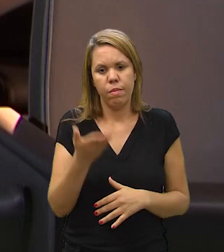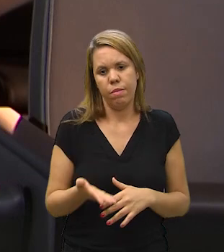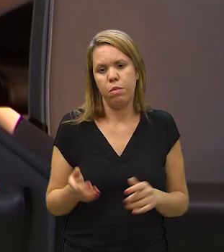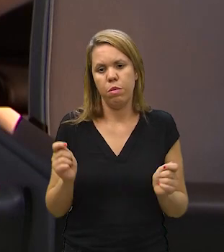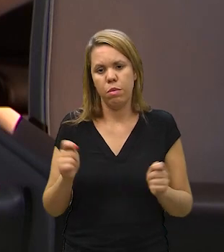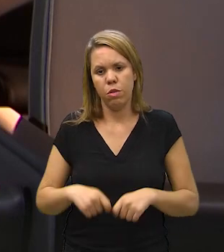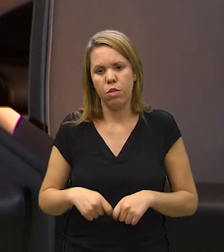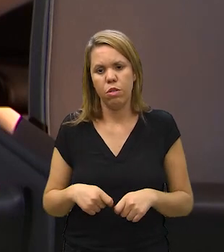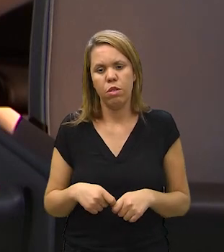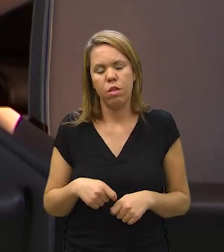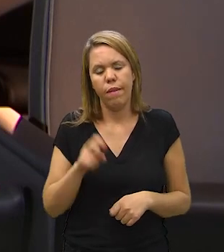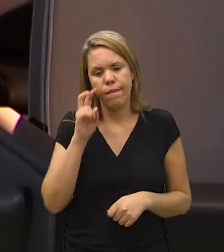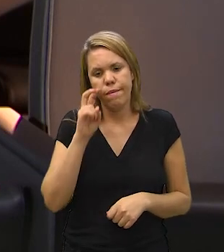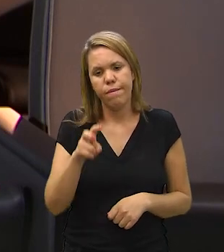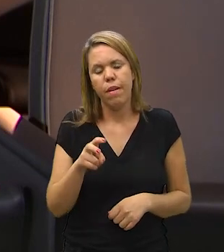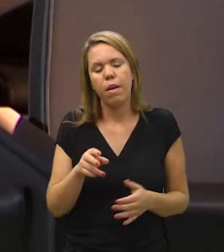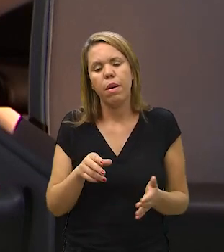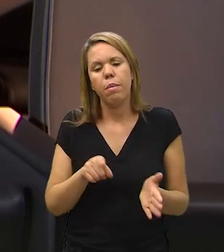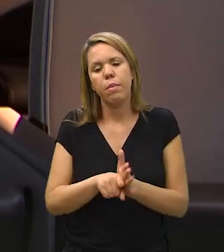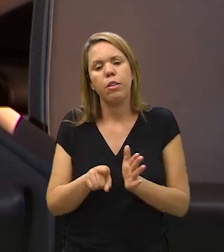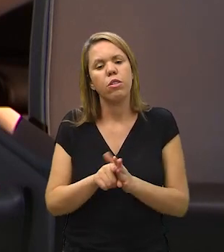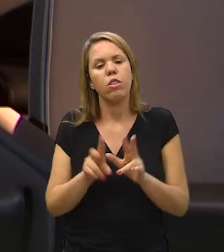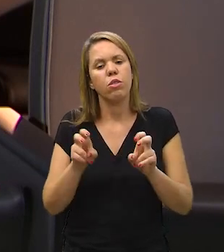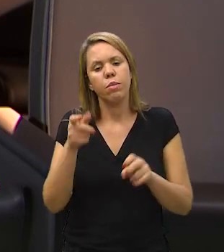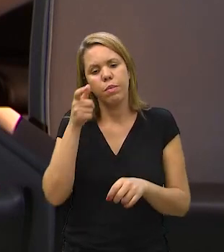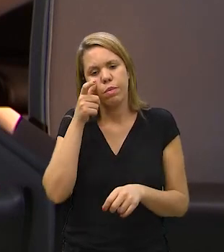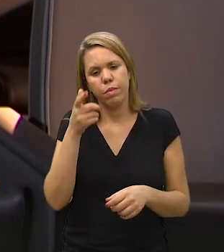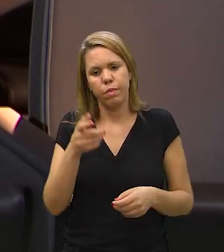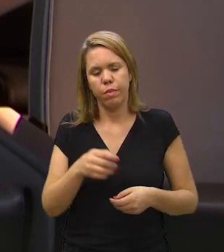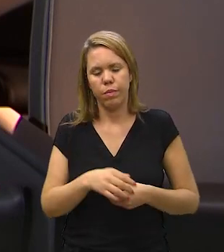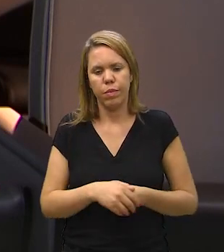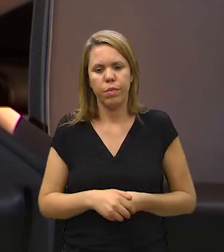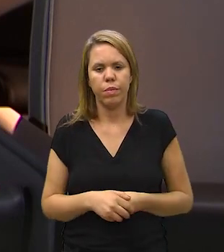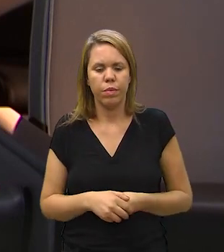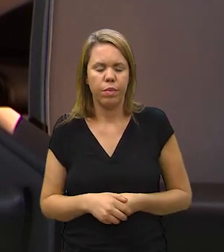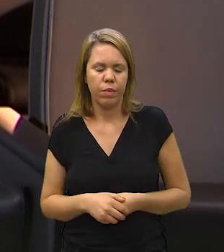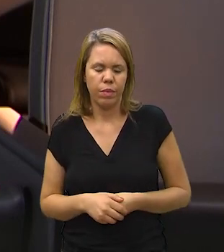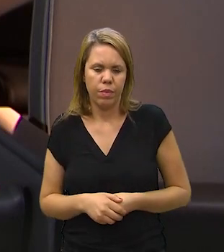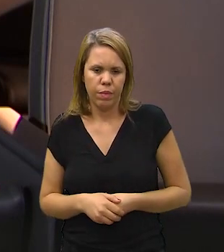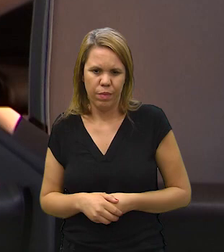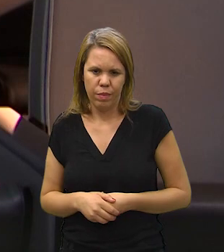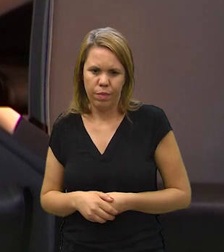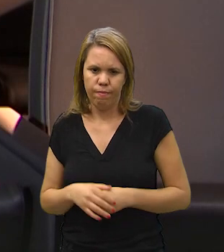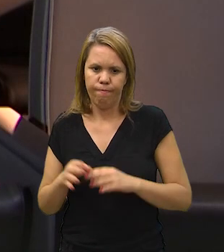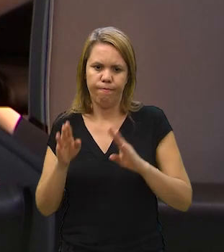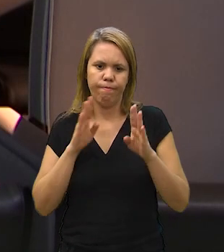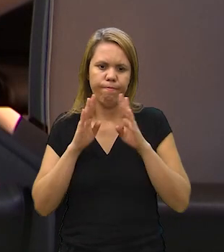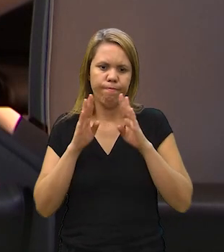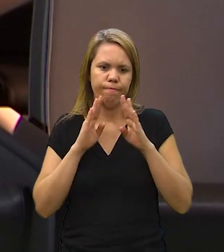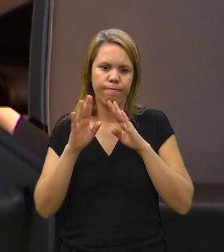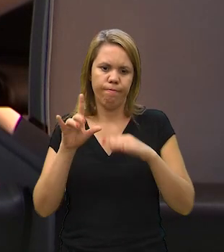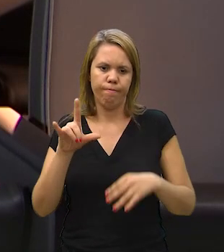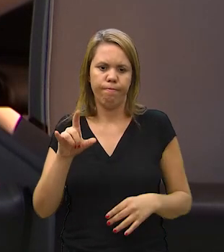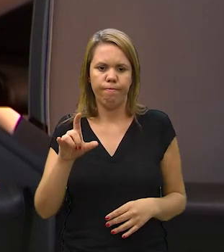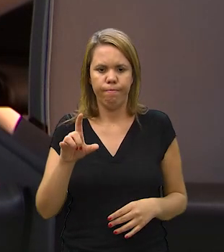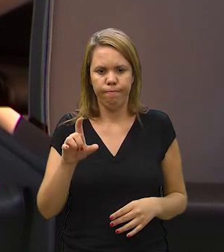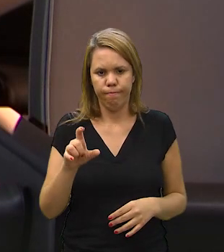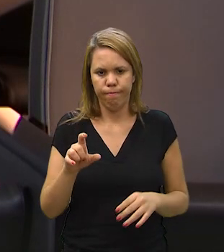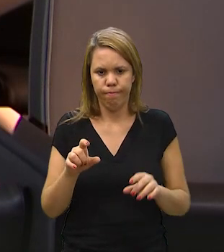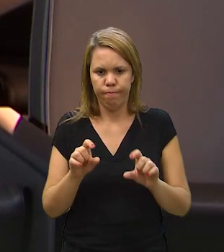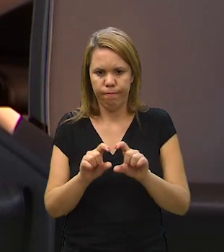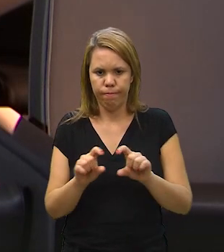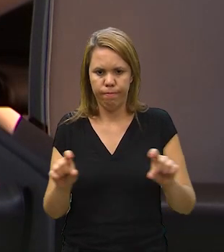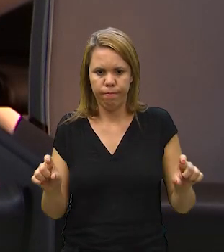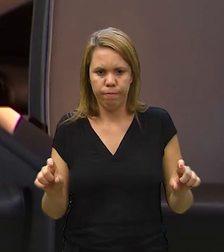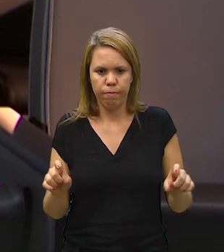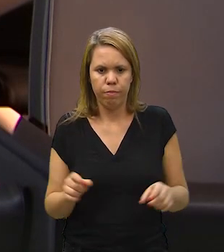poderem cobrarem vocês, né, para eles assistirem. A gente tem o Facebook e o Instagram, Verso